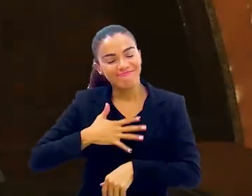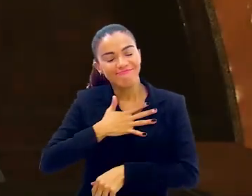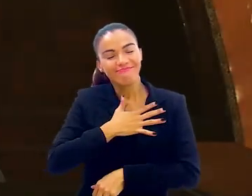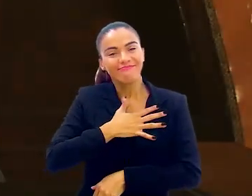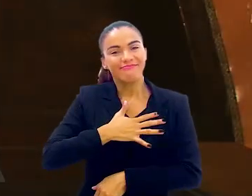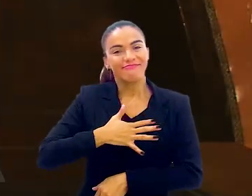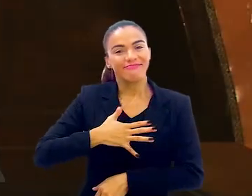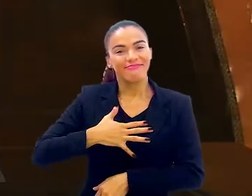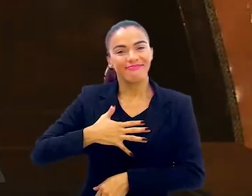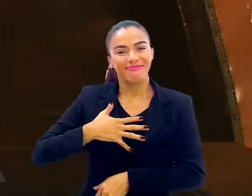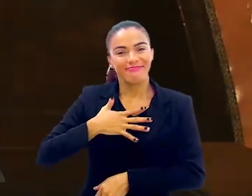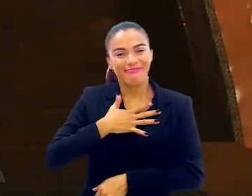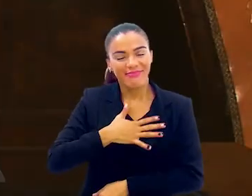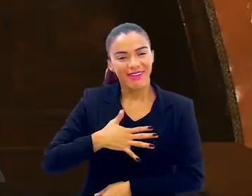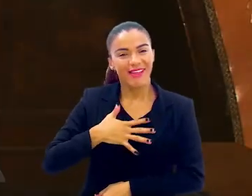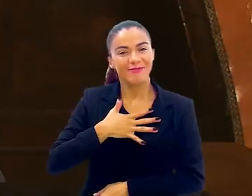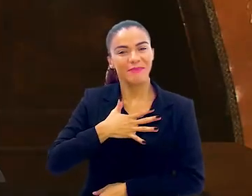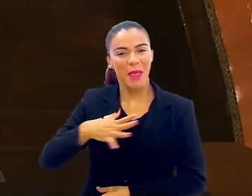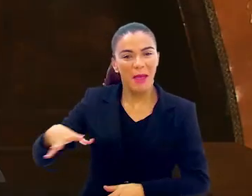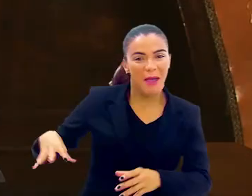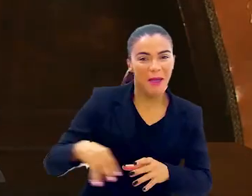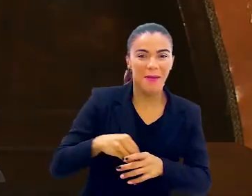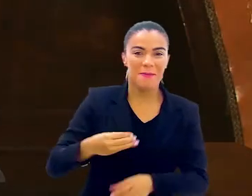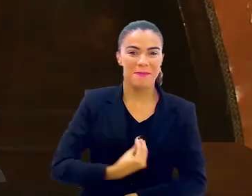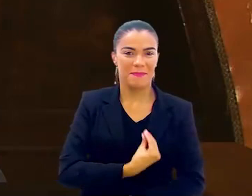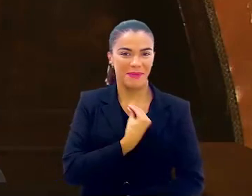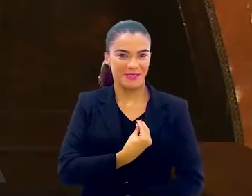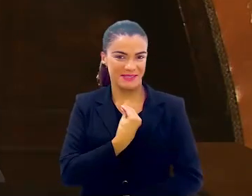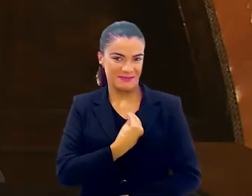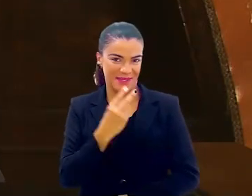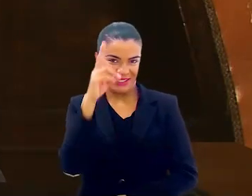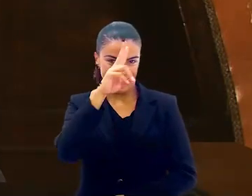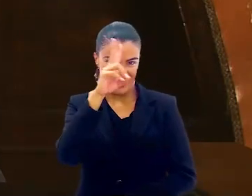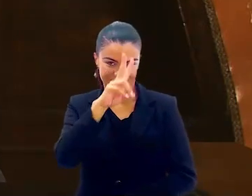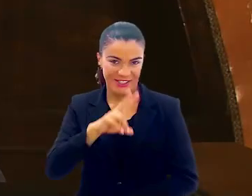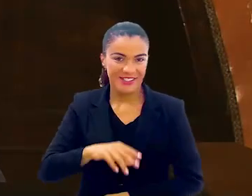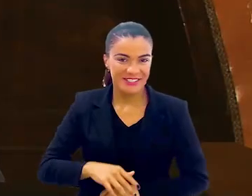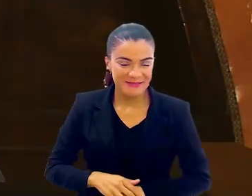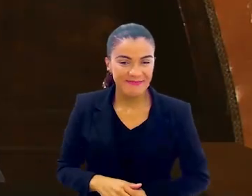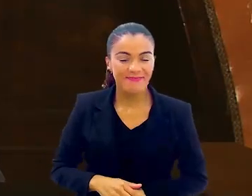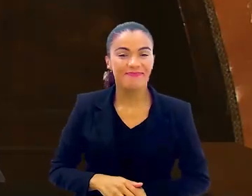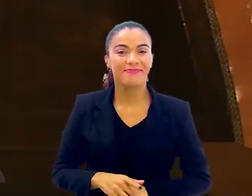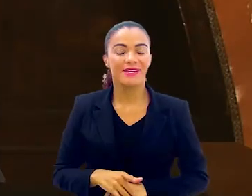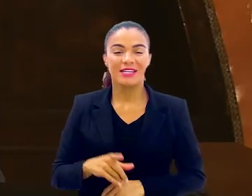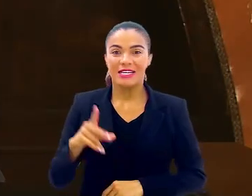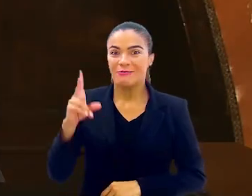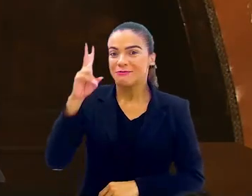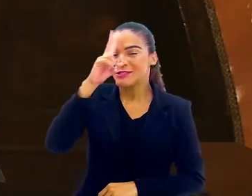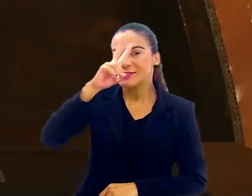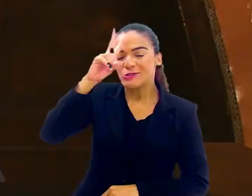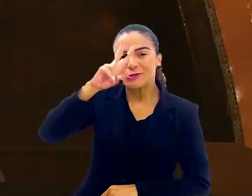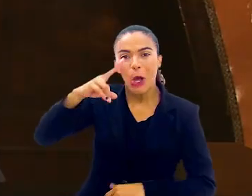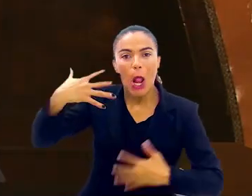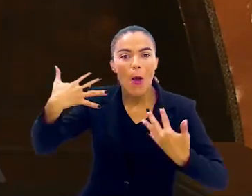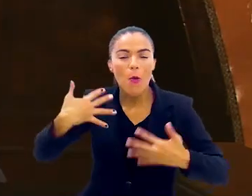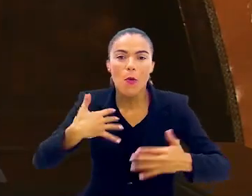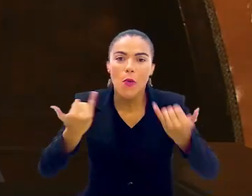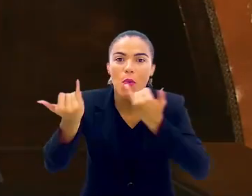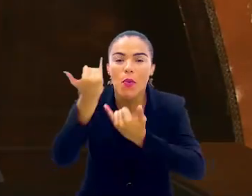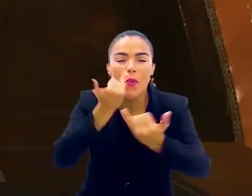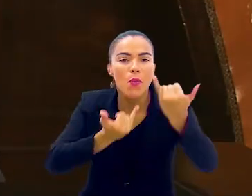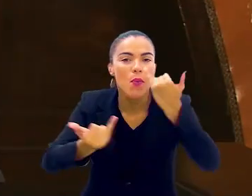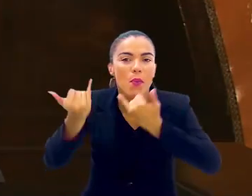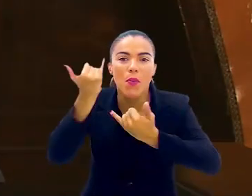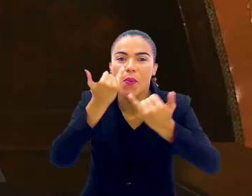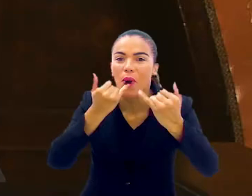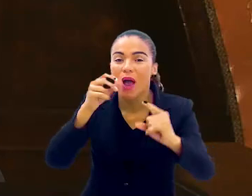apreciei muito ser partícipe dessa história. Uma história cheia de